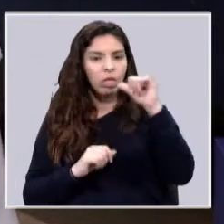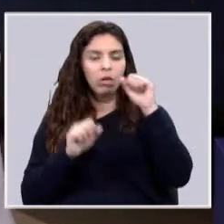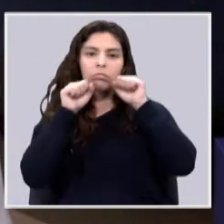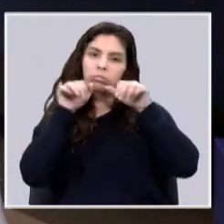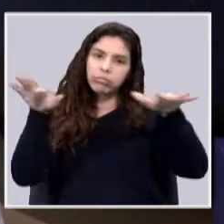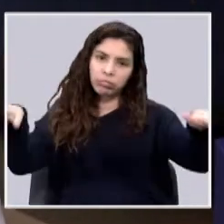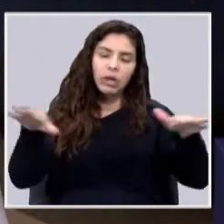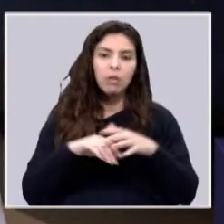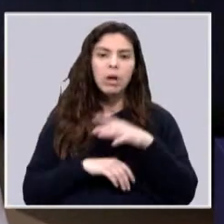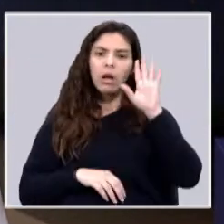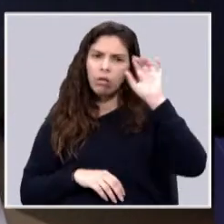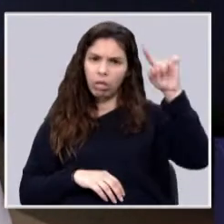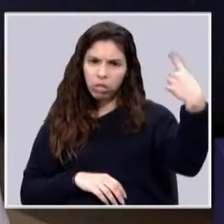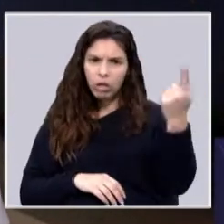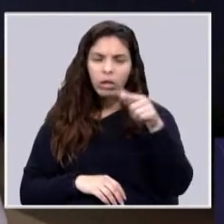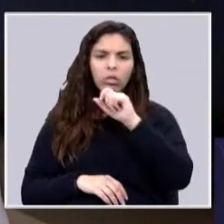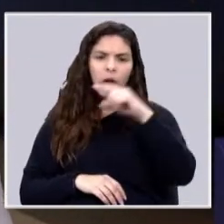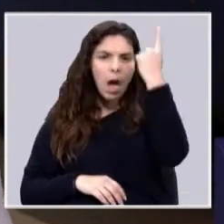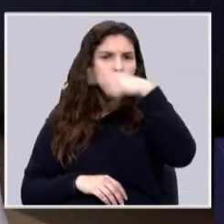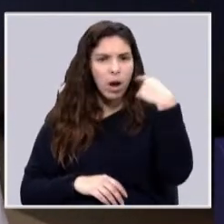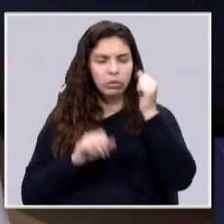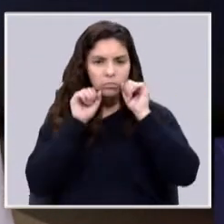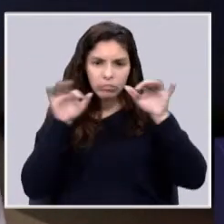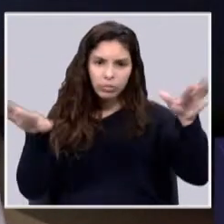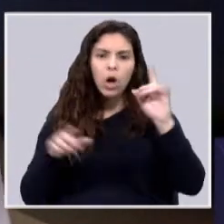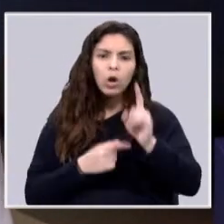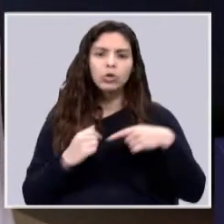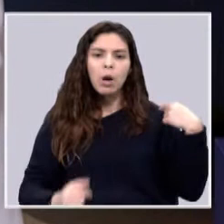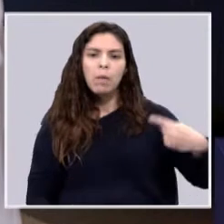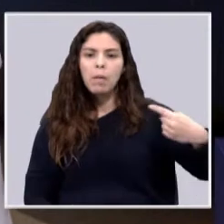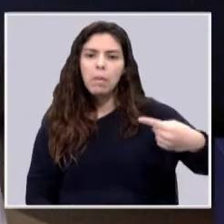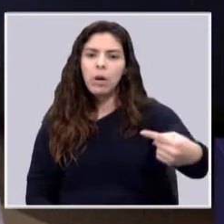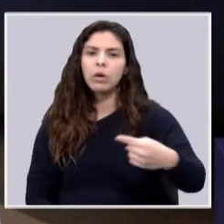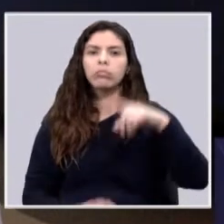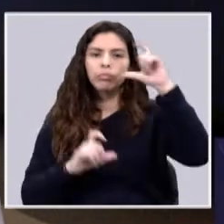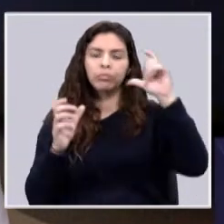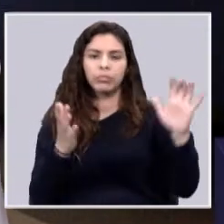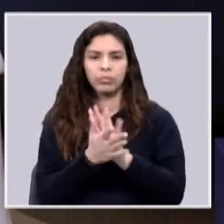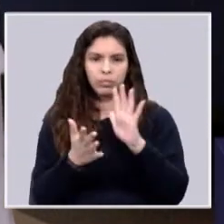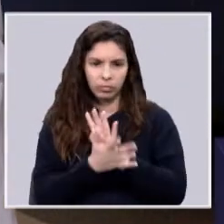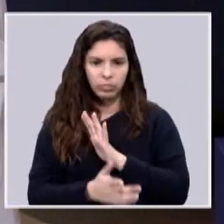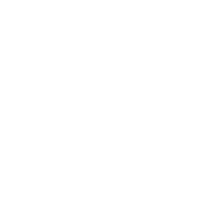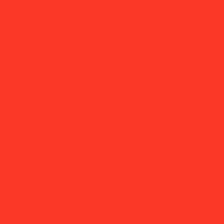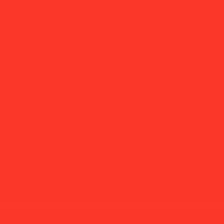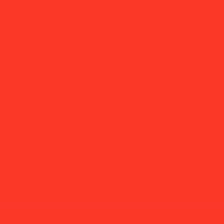para passar a mensagem. Mas sabes que força pode ter uma imagem? Conheça agora o dia-a-dia de uma